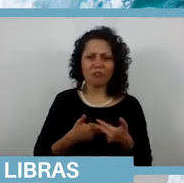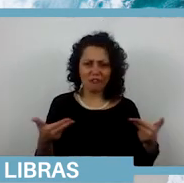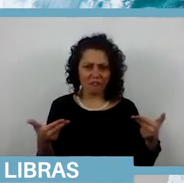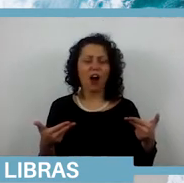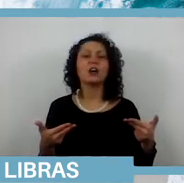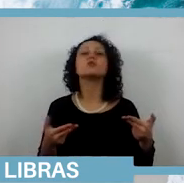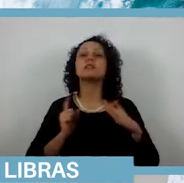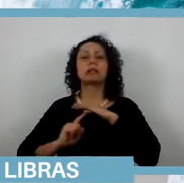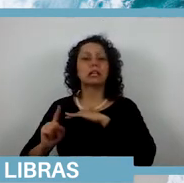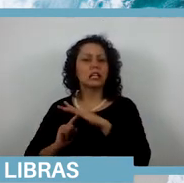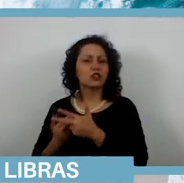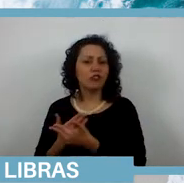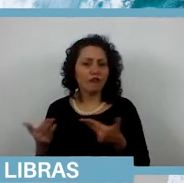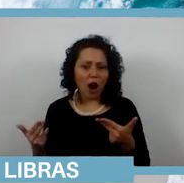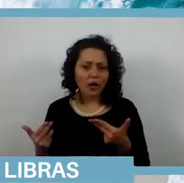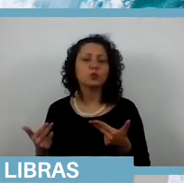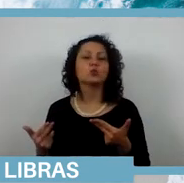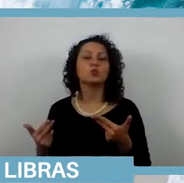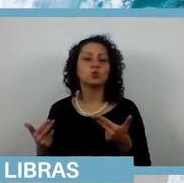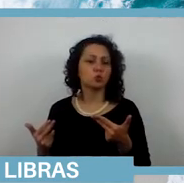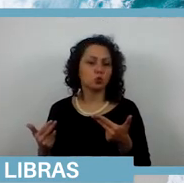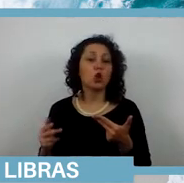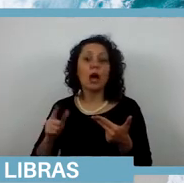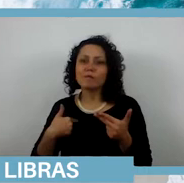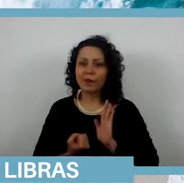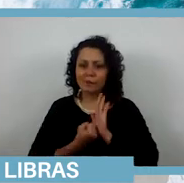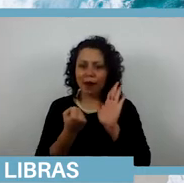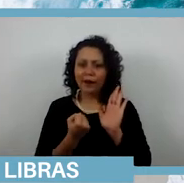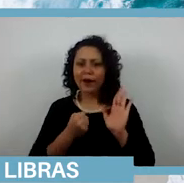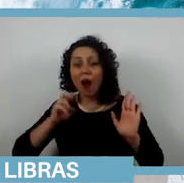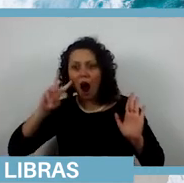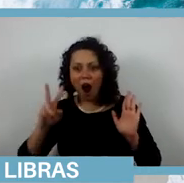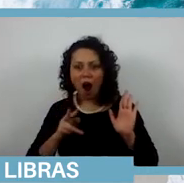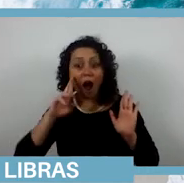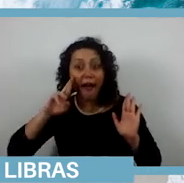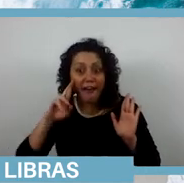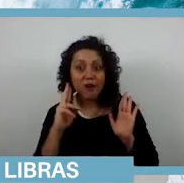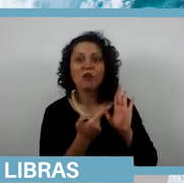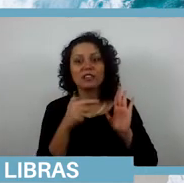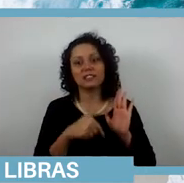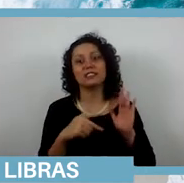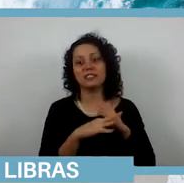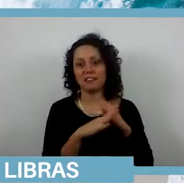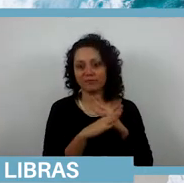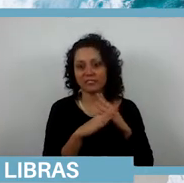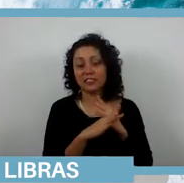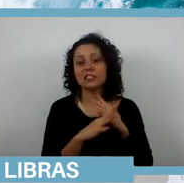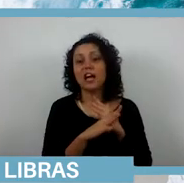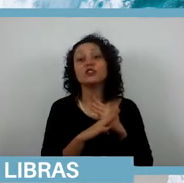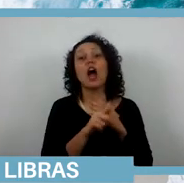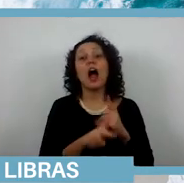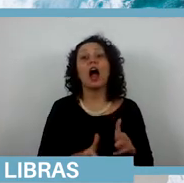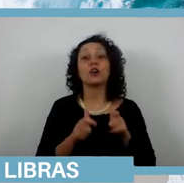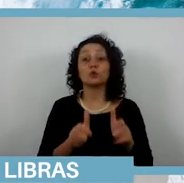vários clientes já tinha né é uma marca um pouco mais conhecida na cidade aí eu decidi aluguel espaço